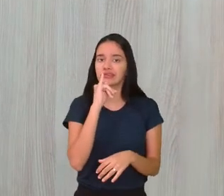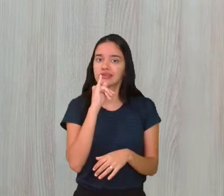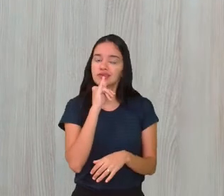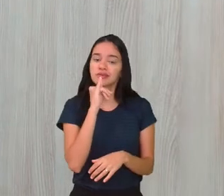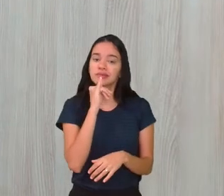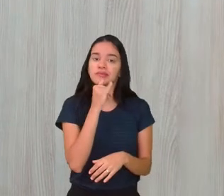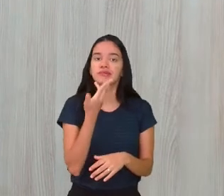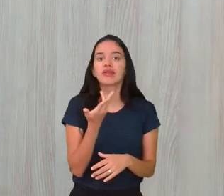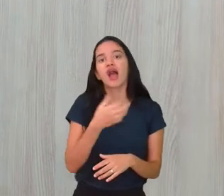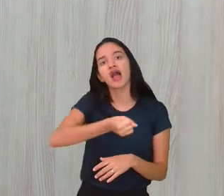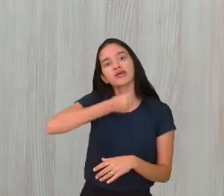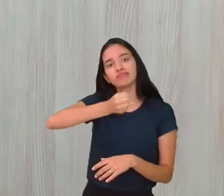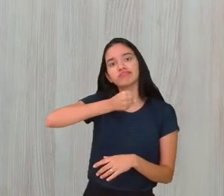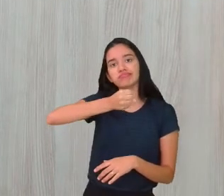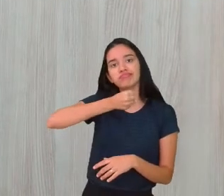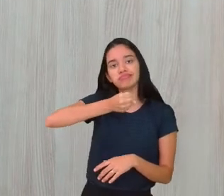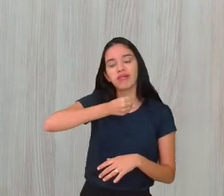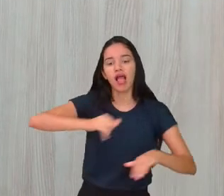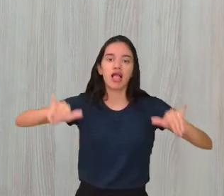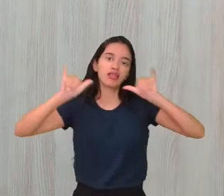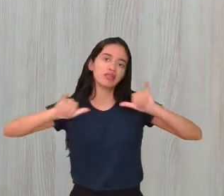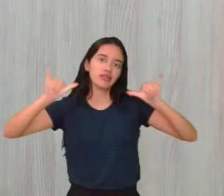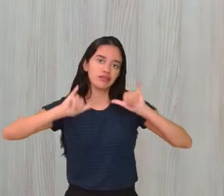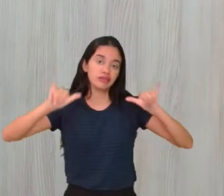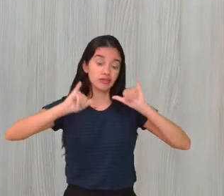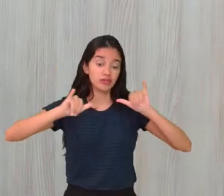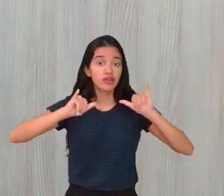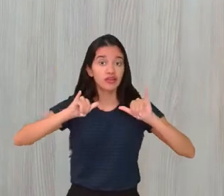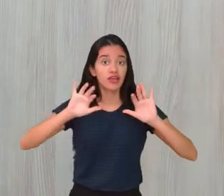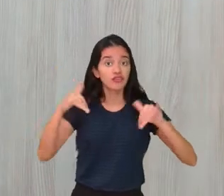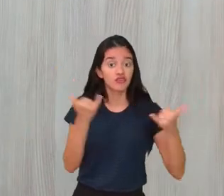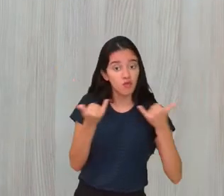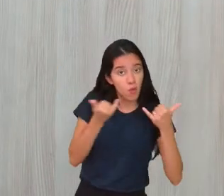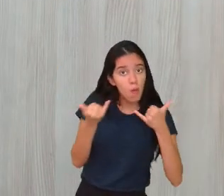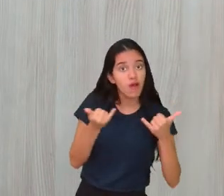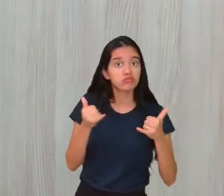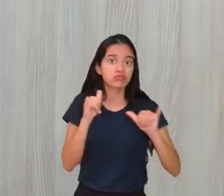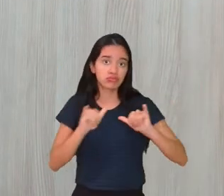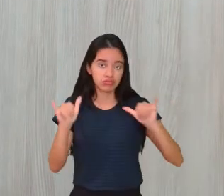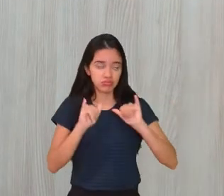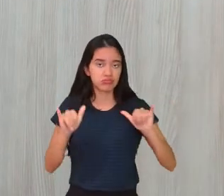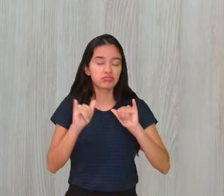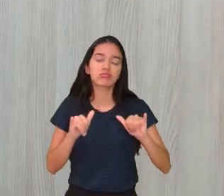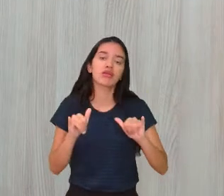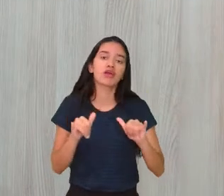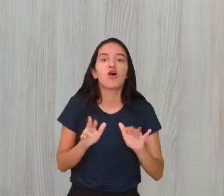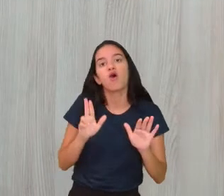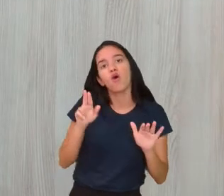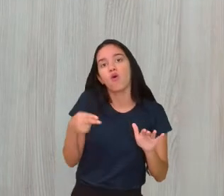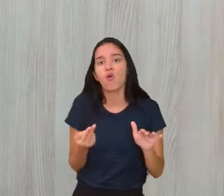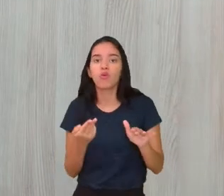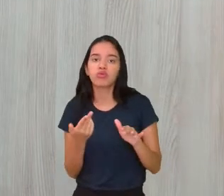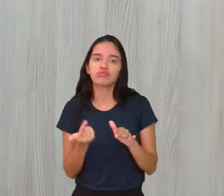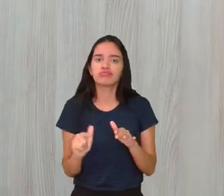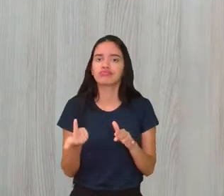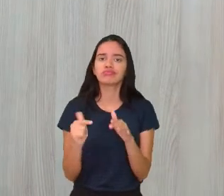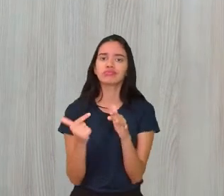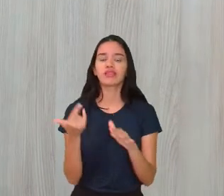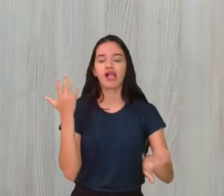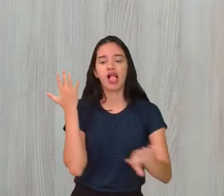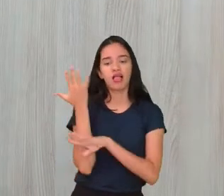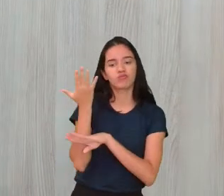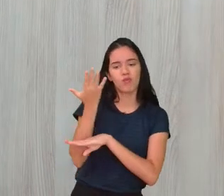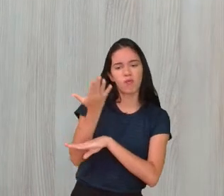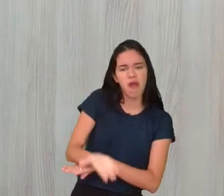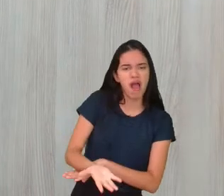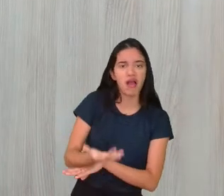a imprensa divulgue, né? A imprensa divulga aquilo que é informado para ela. Isso. Que não está tendo um desmatamento